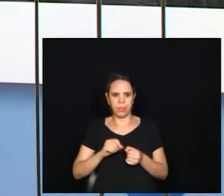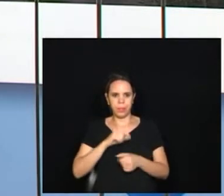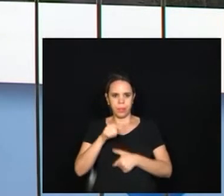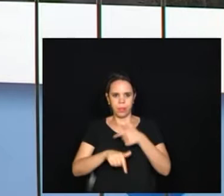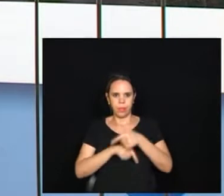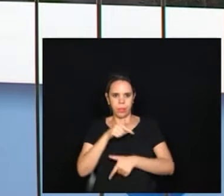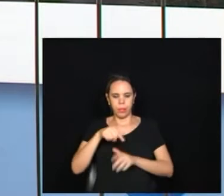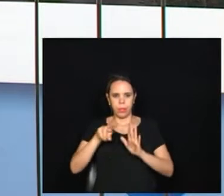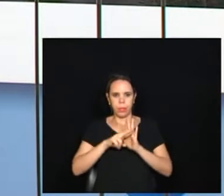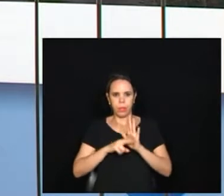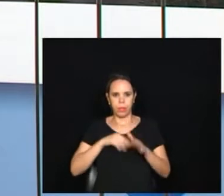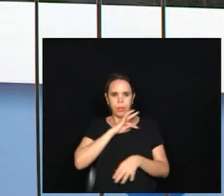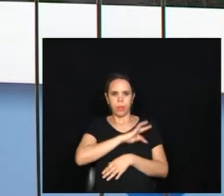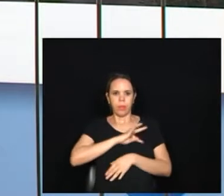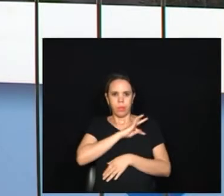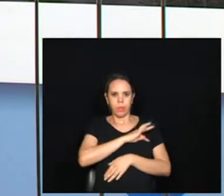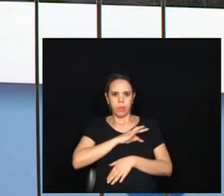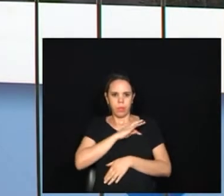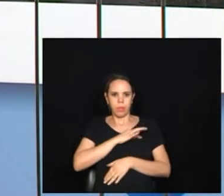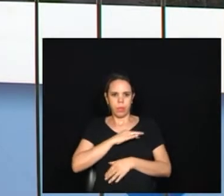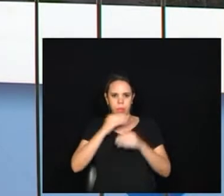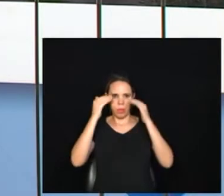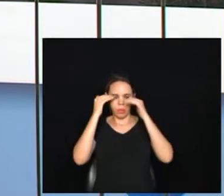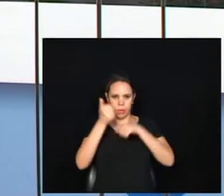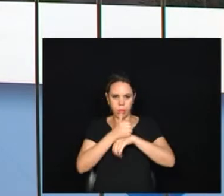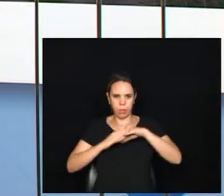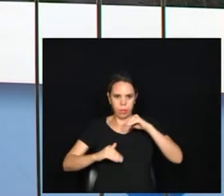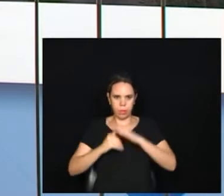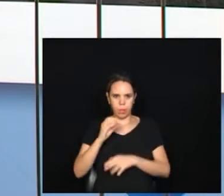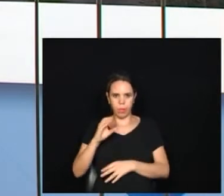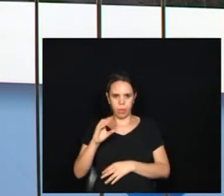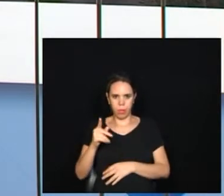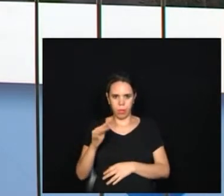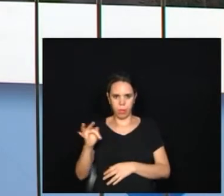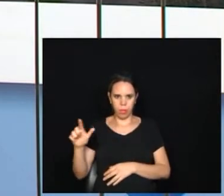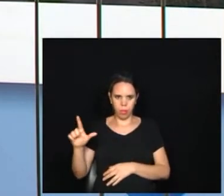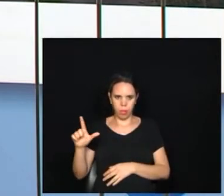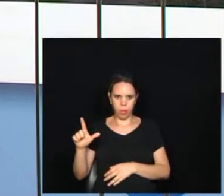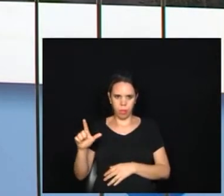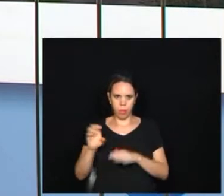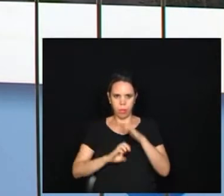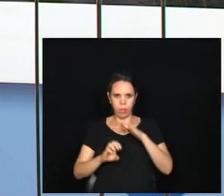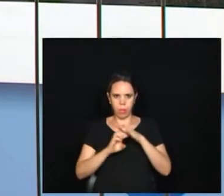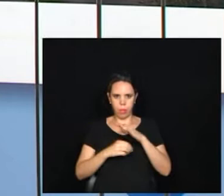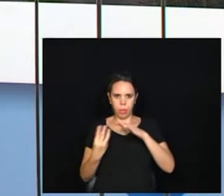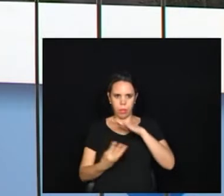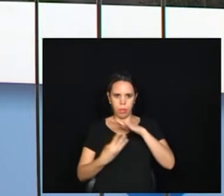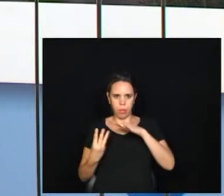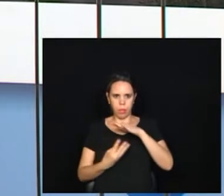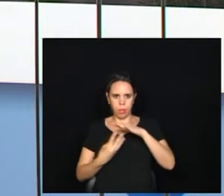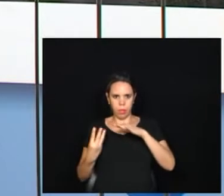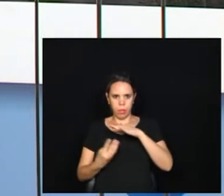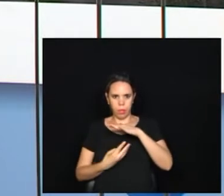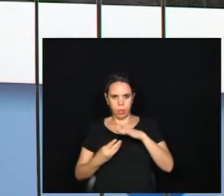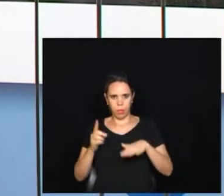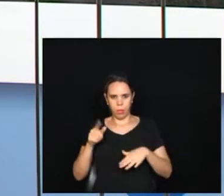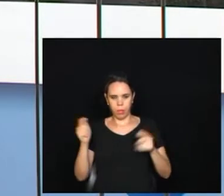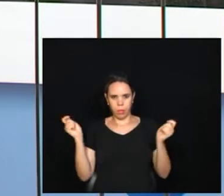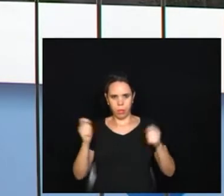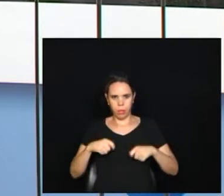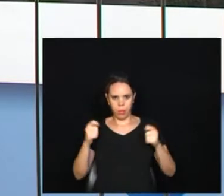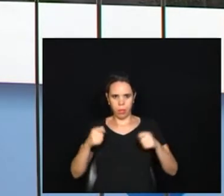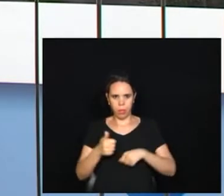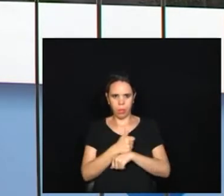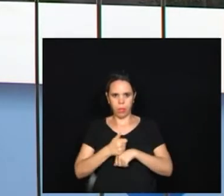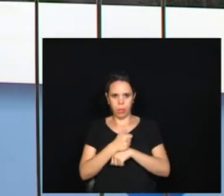trabalho, critérios técnicos são seguidos por profissionais da CPFL e de empresas terceirizadas, que são capacitados